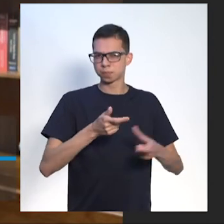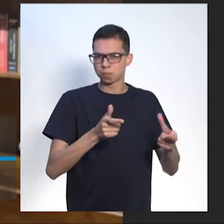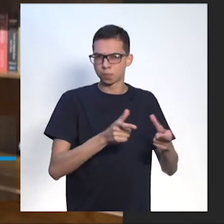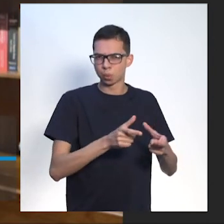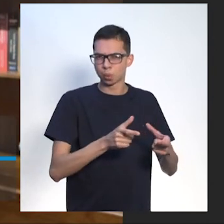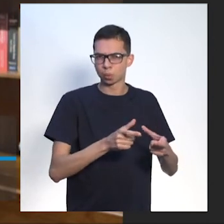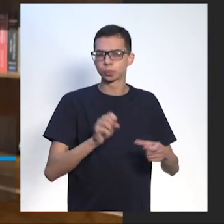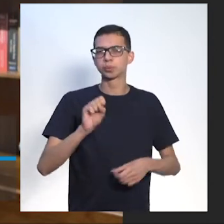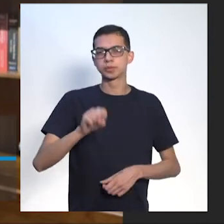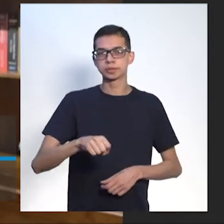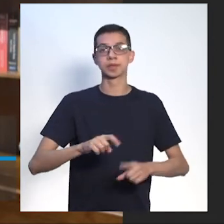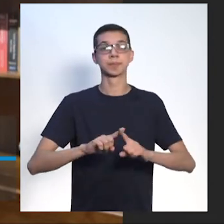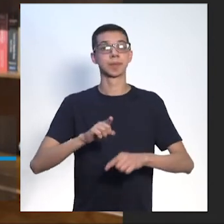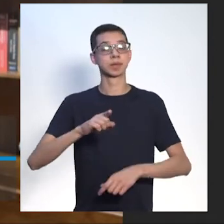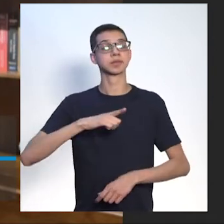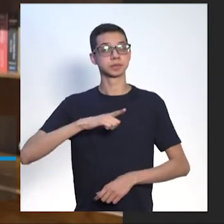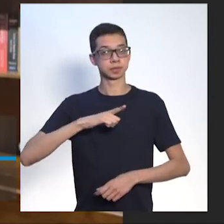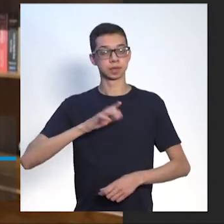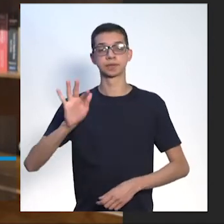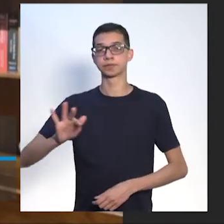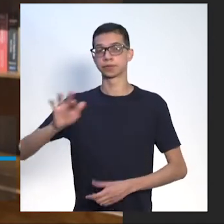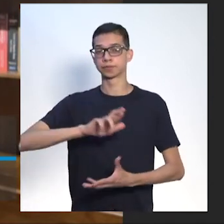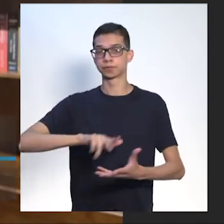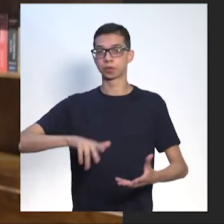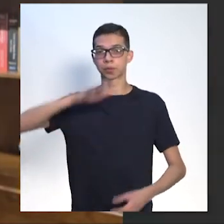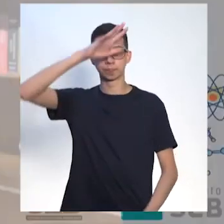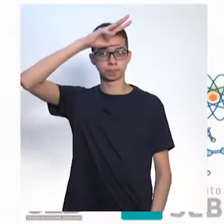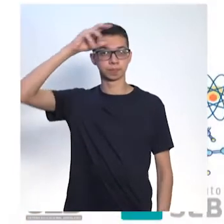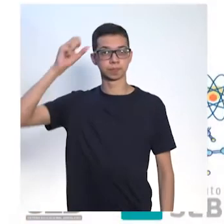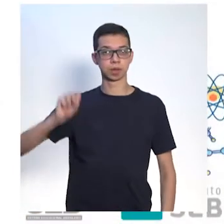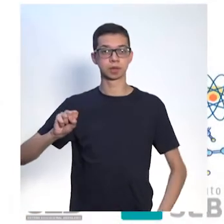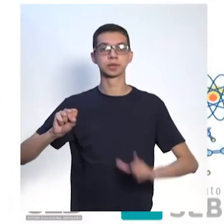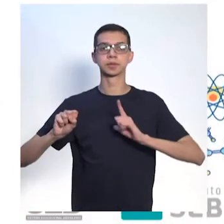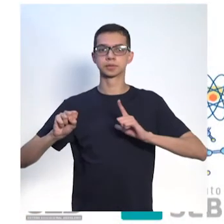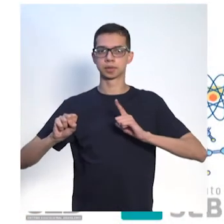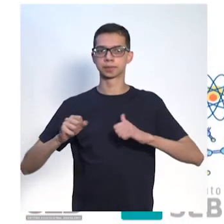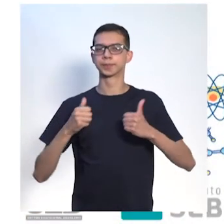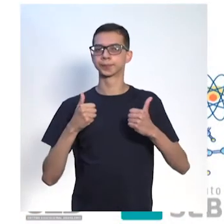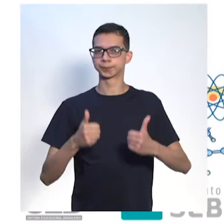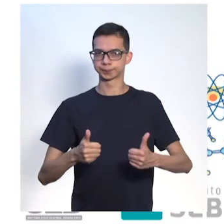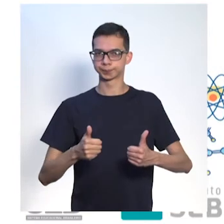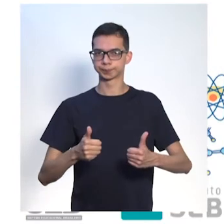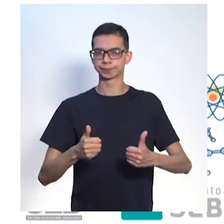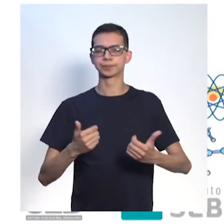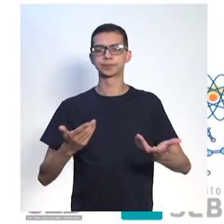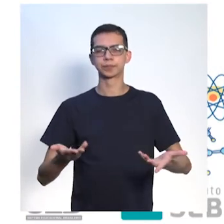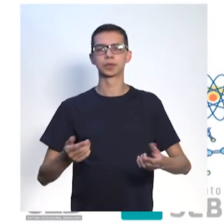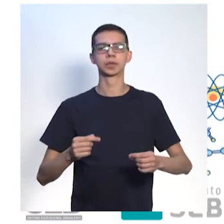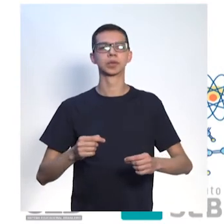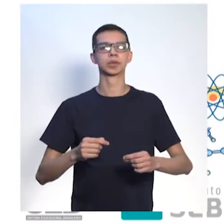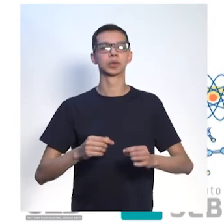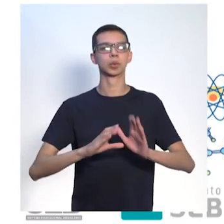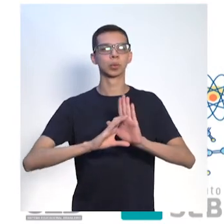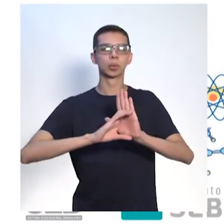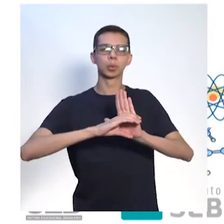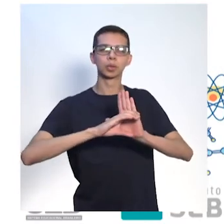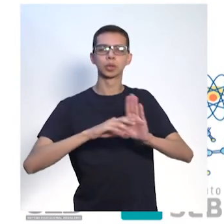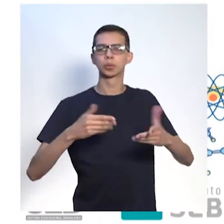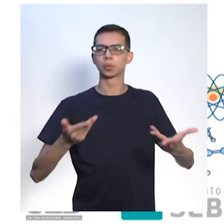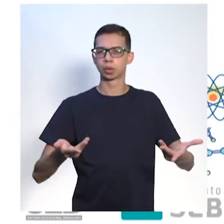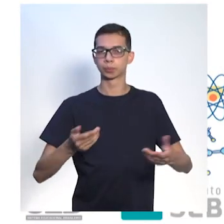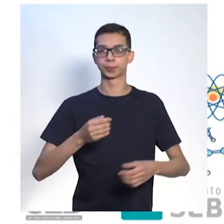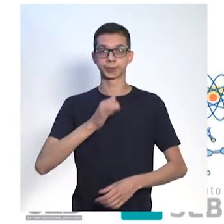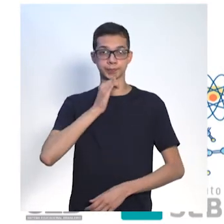você tem. Você tem várias opções na região do Mato Grosso do Sul. Tranquilo? Então, qual é o conceito? Quando eu